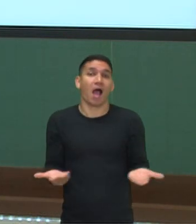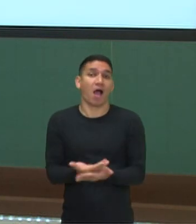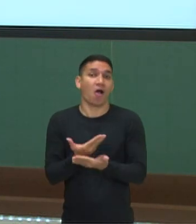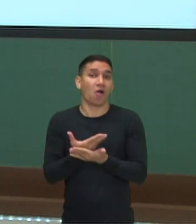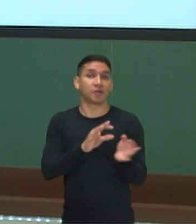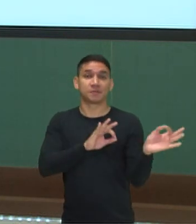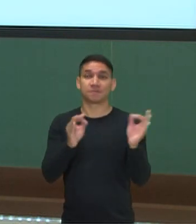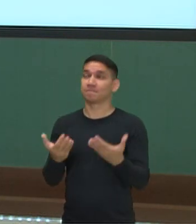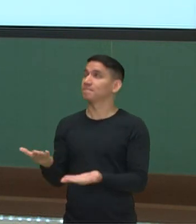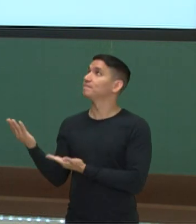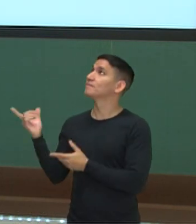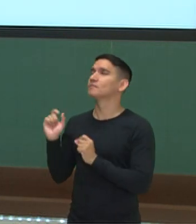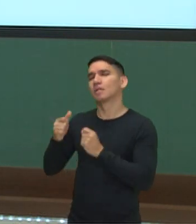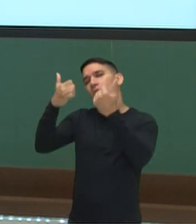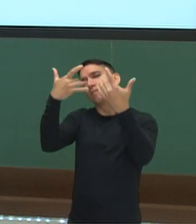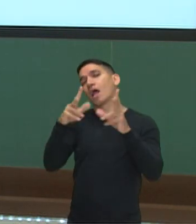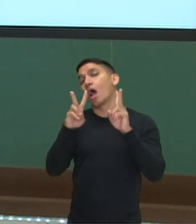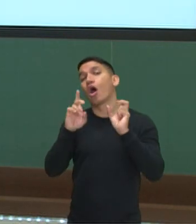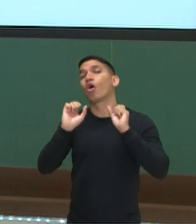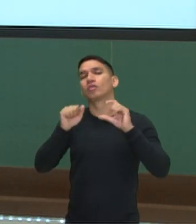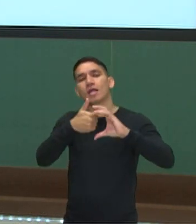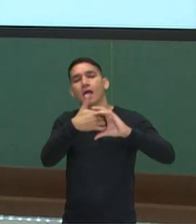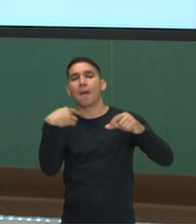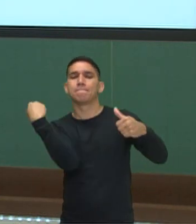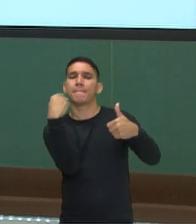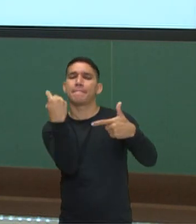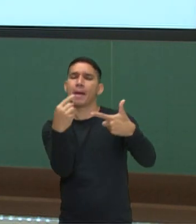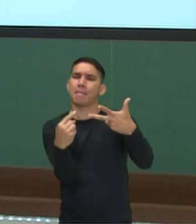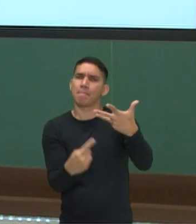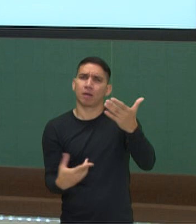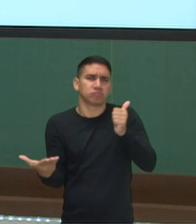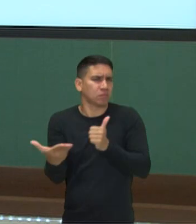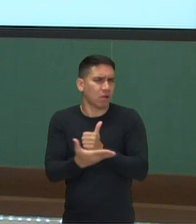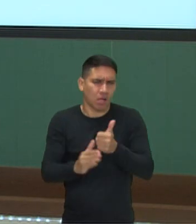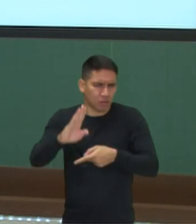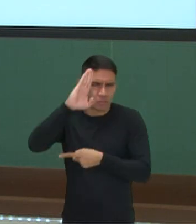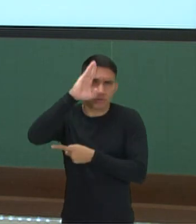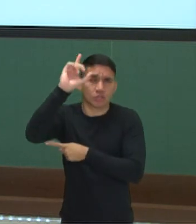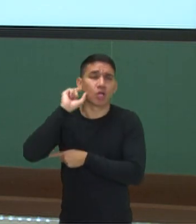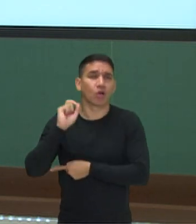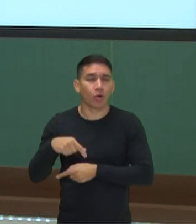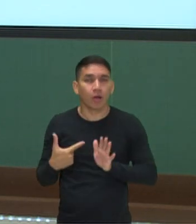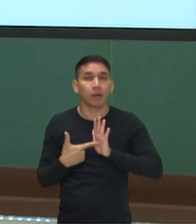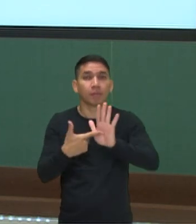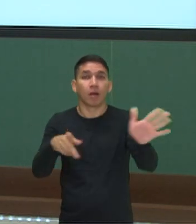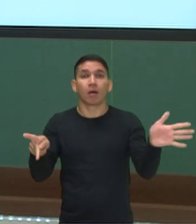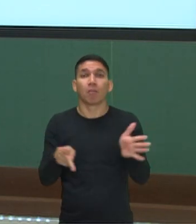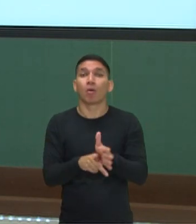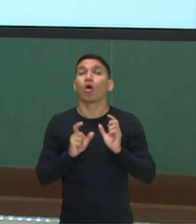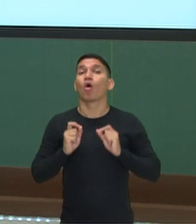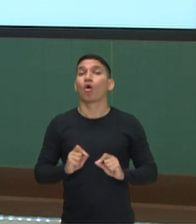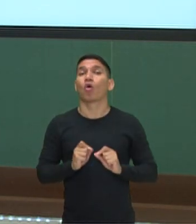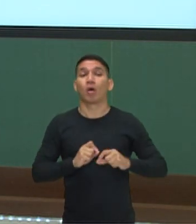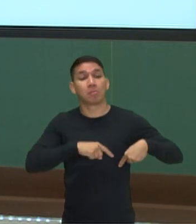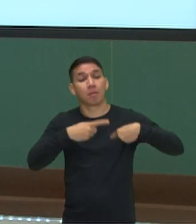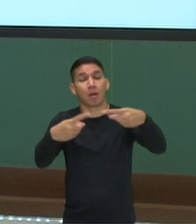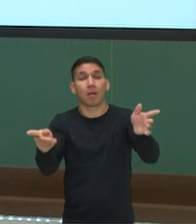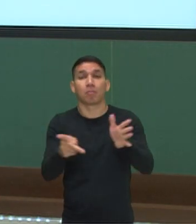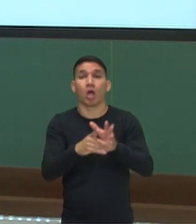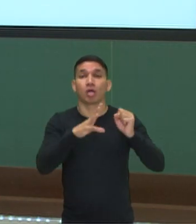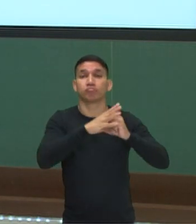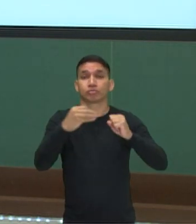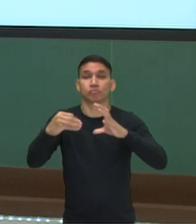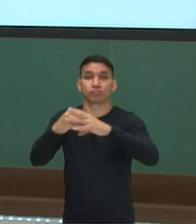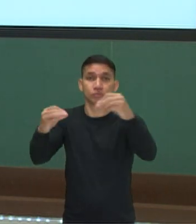Nesta aula, então, nós falamos das características básicas, né, principais da reprodução assexuada